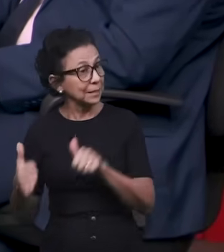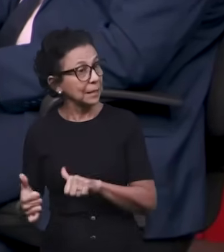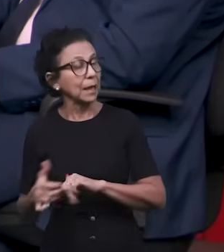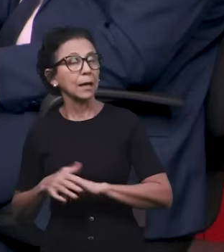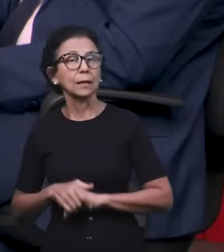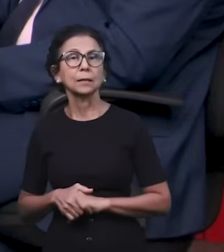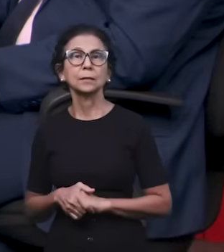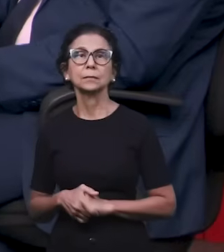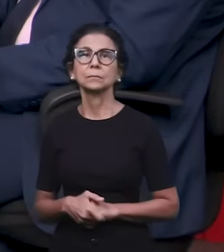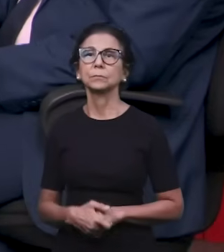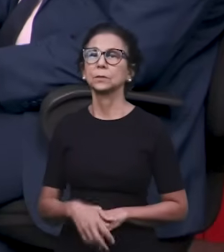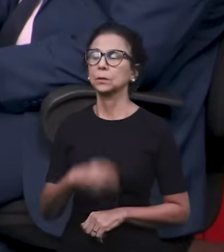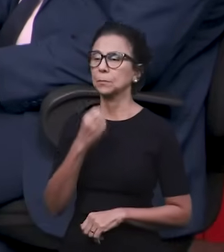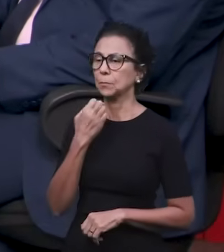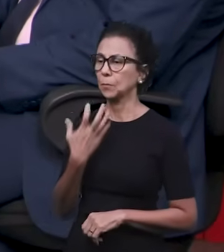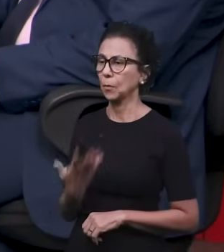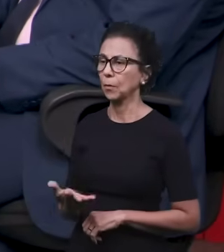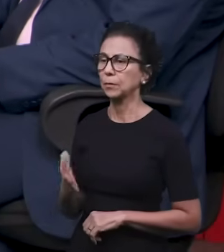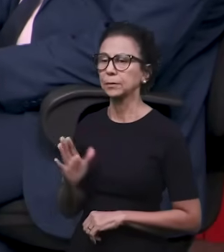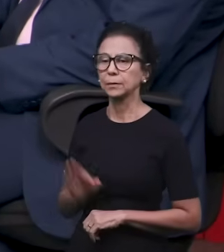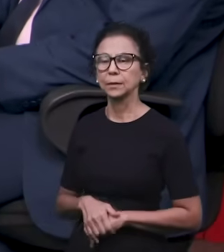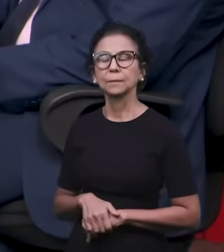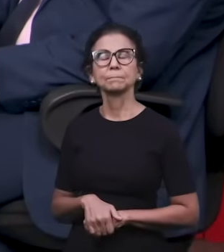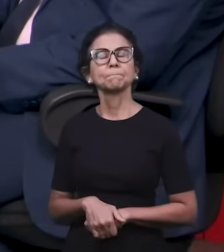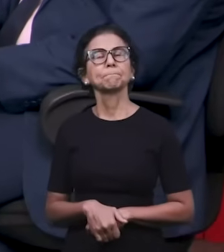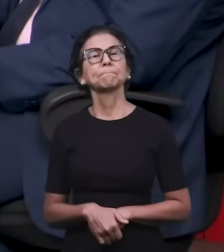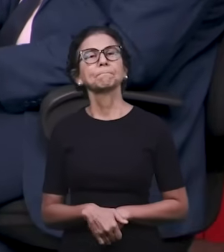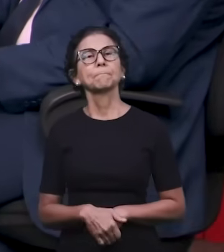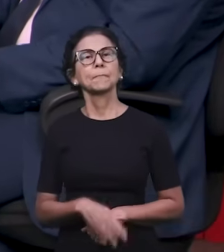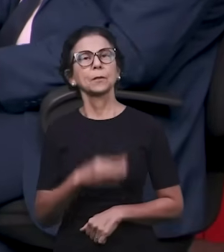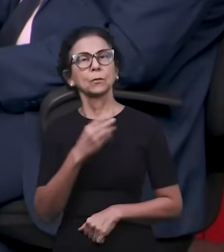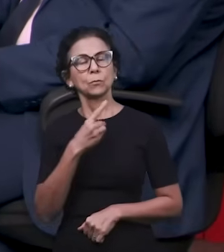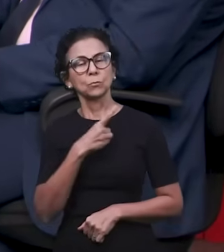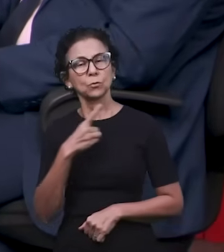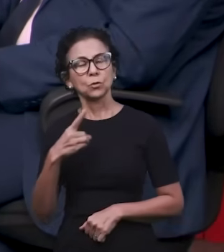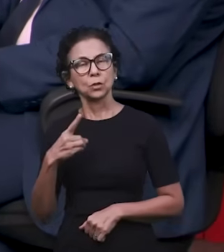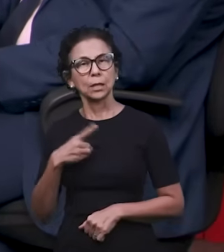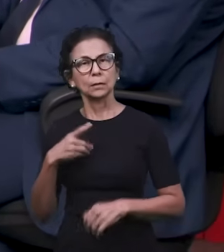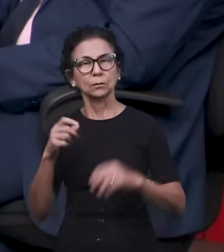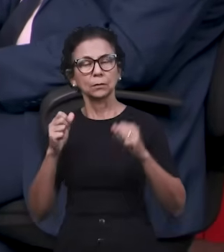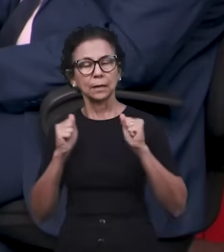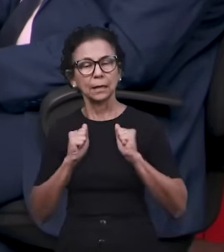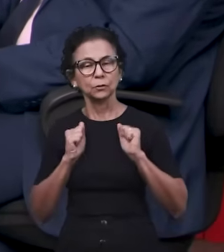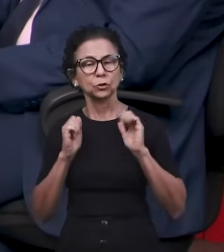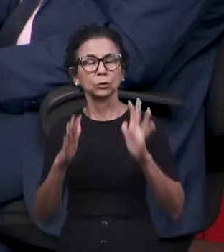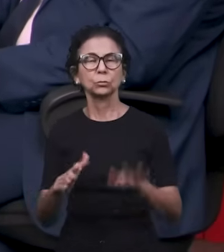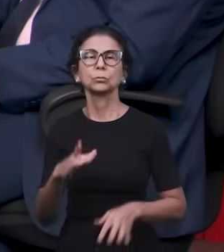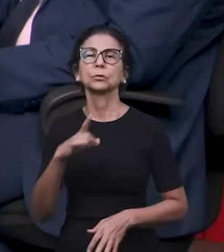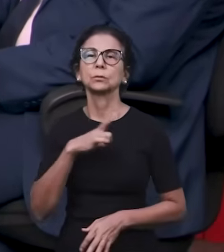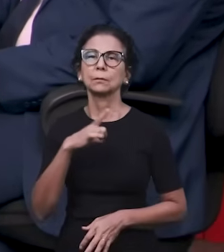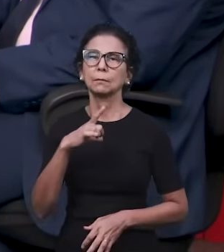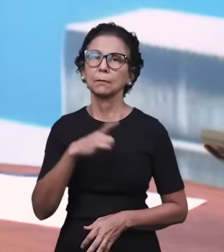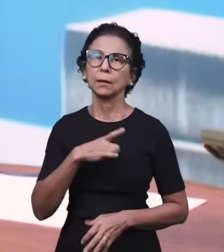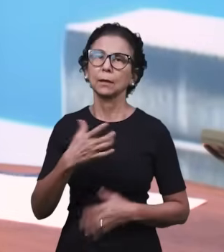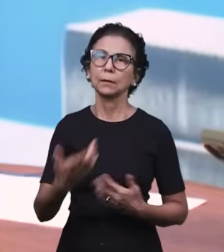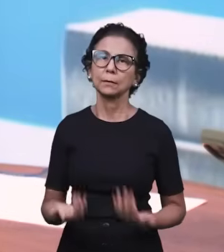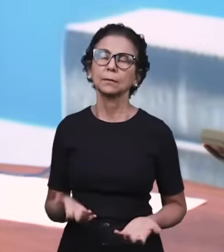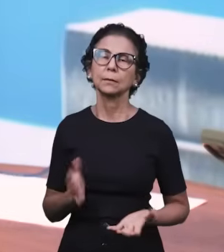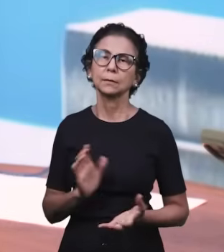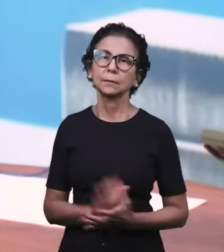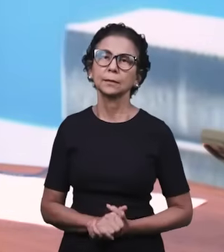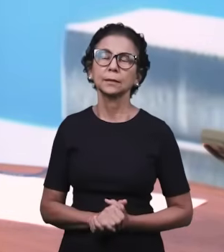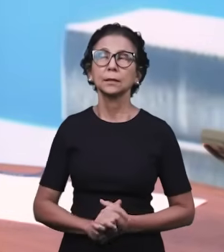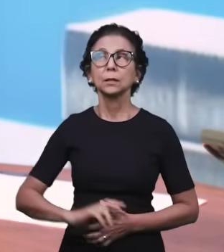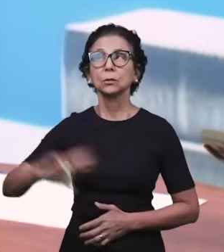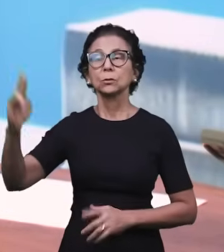isso! É o resultado de tudo aquilo que o pastor o comissionou, que foi o Senhor que deu ao ministério ali